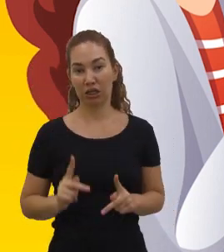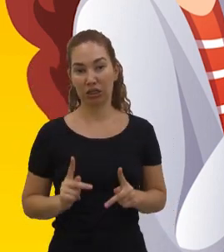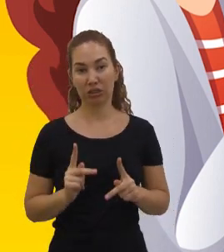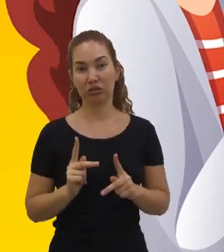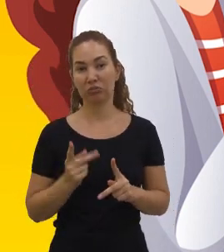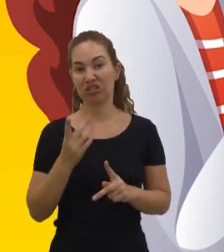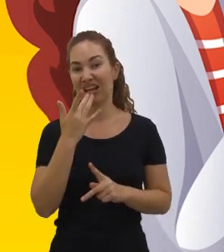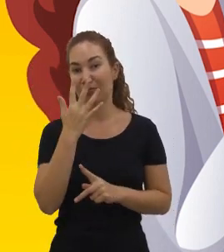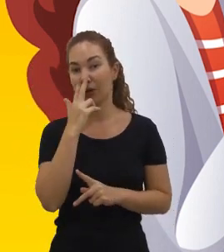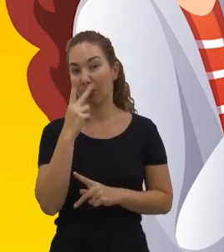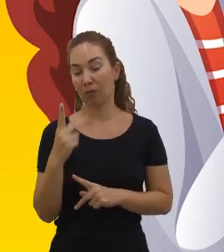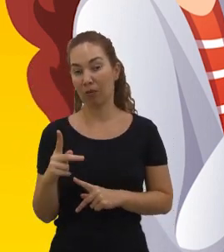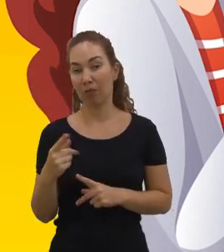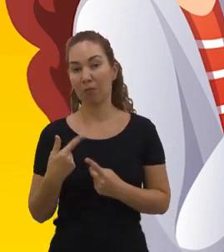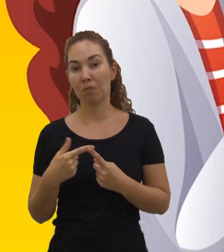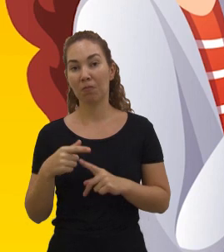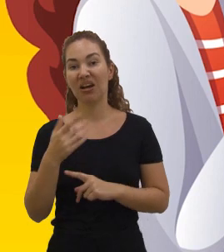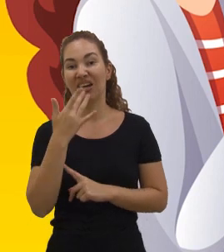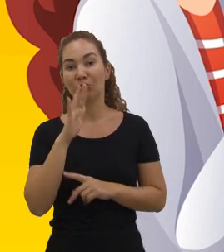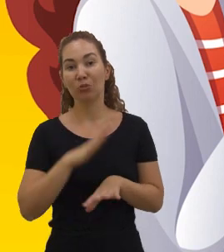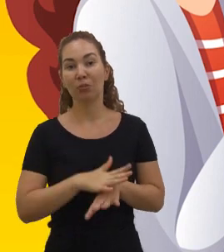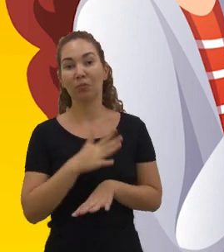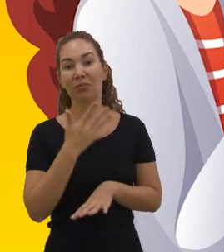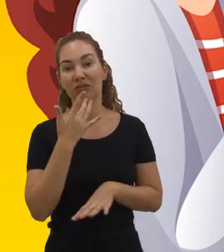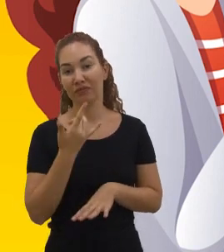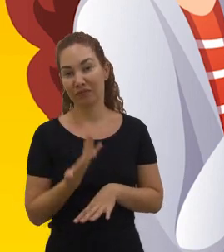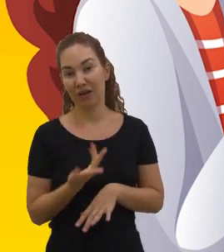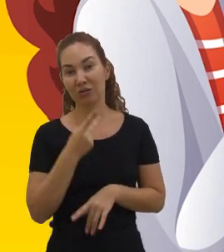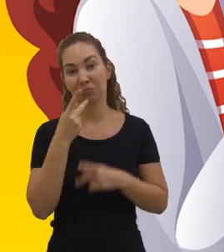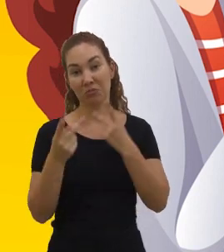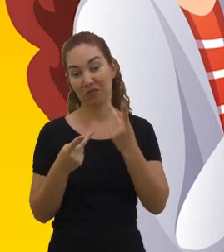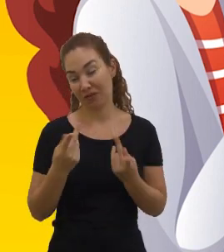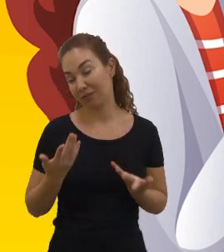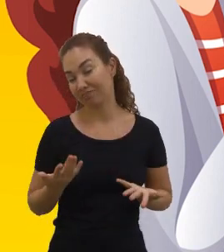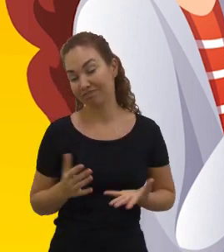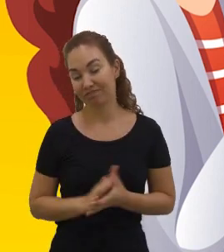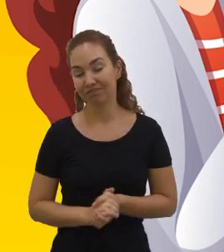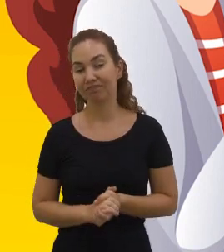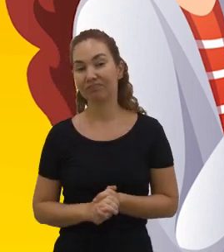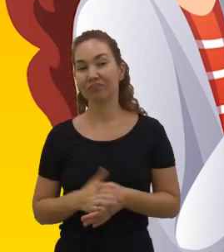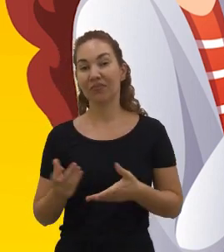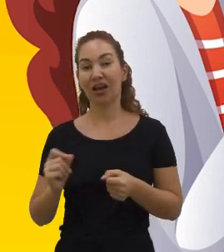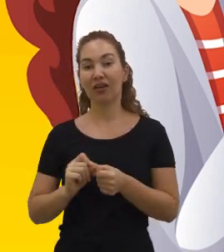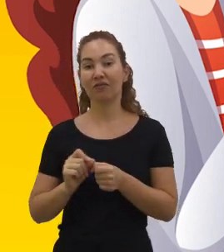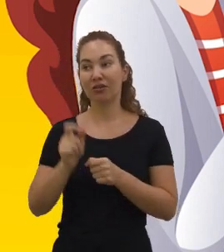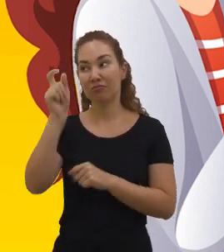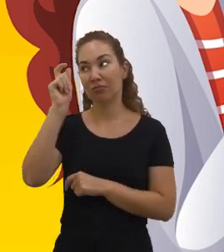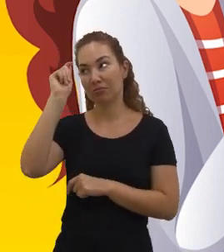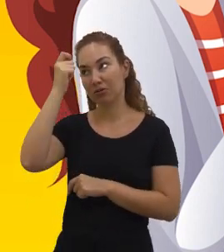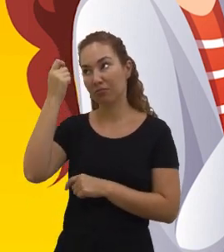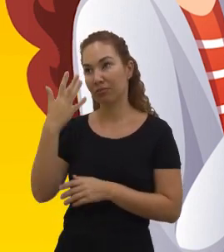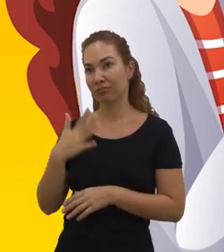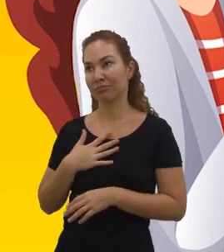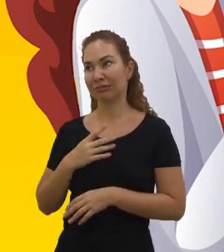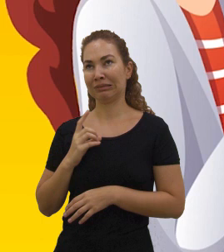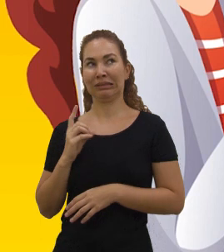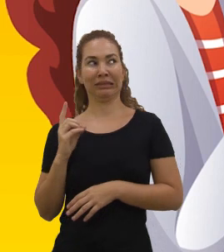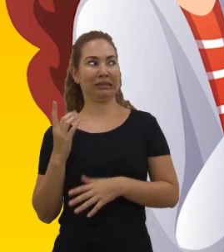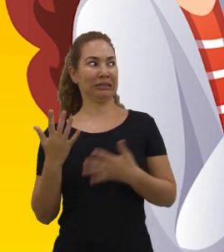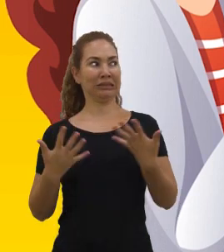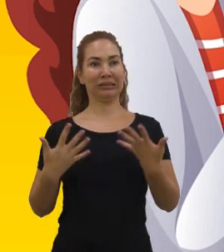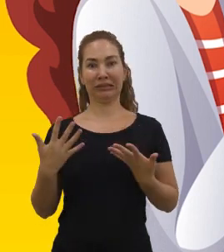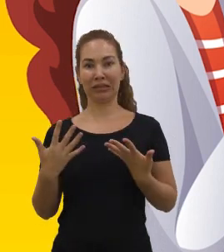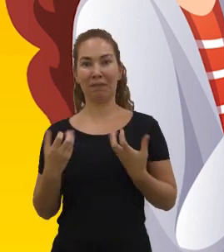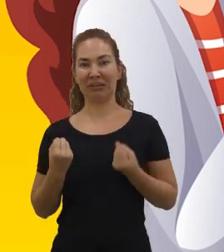eram tão brancas quanto parecia, mas o branco traz mais espaço para eles, pelo menos na época trazia. Aí botar uma pessoa preta, meu Deus o livre pra eles, isso era